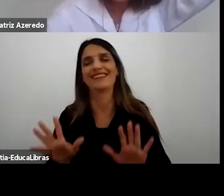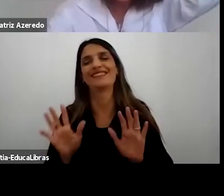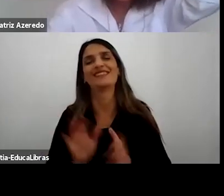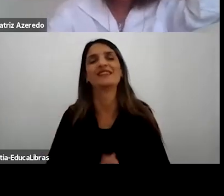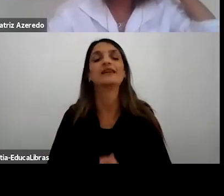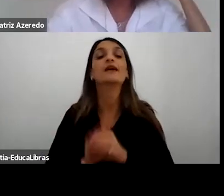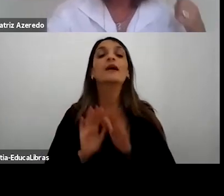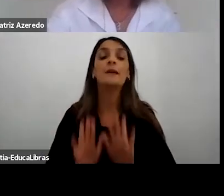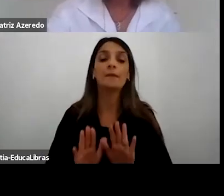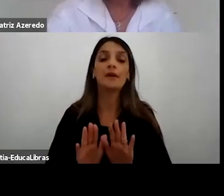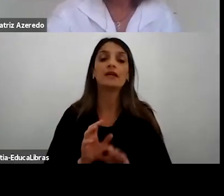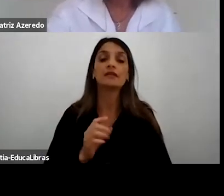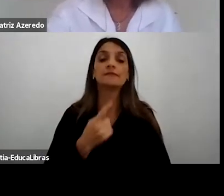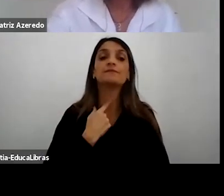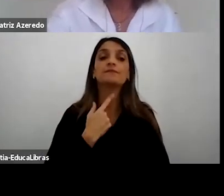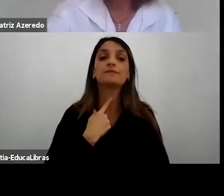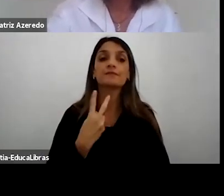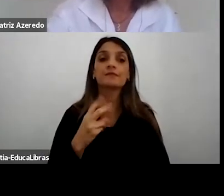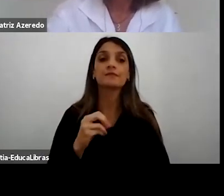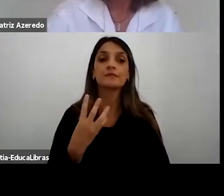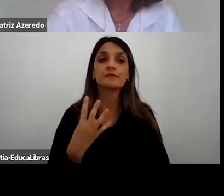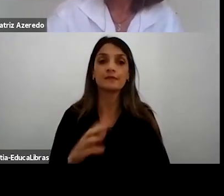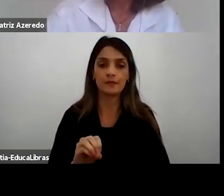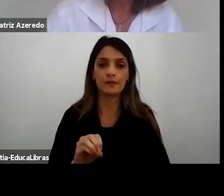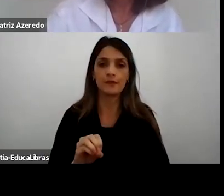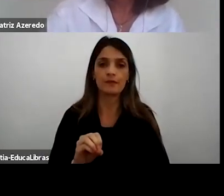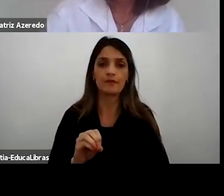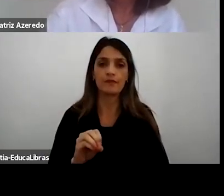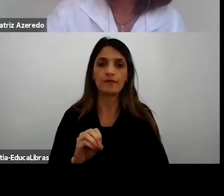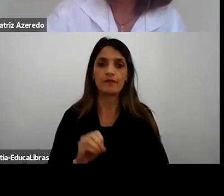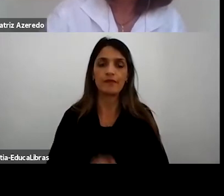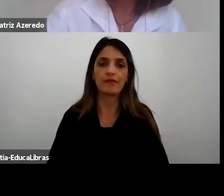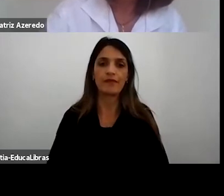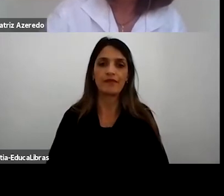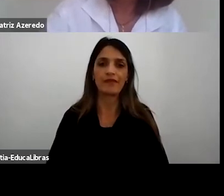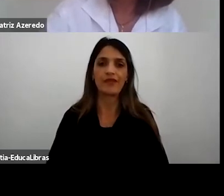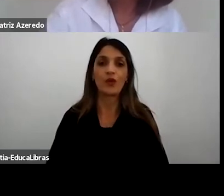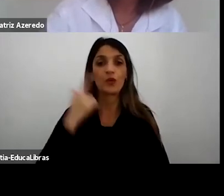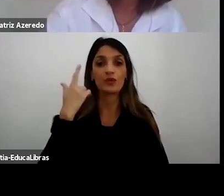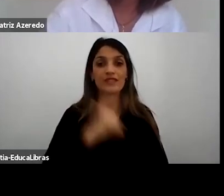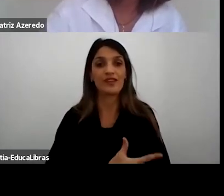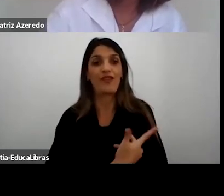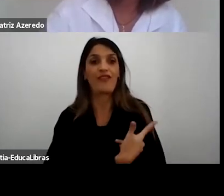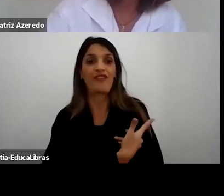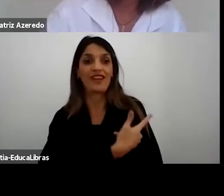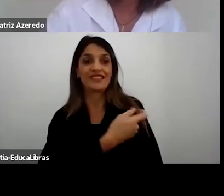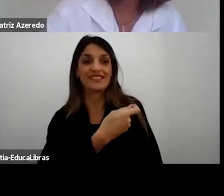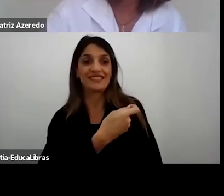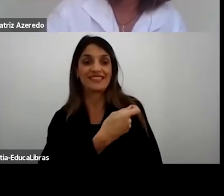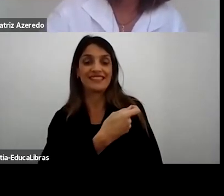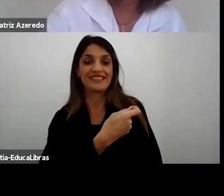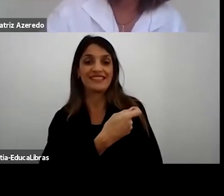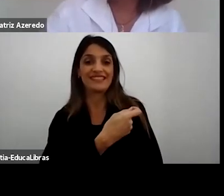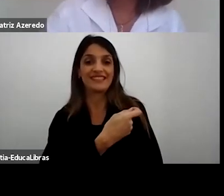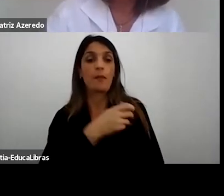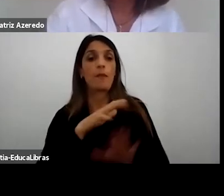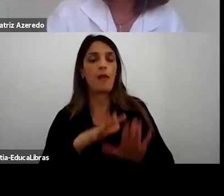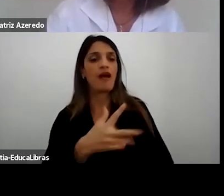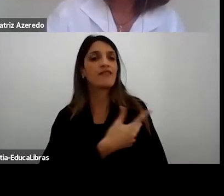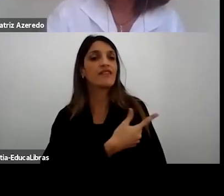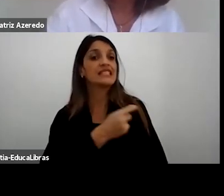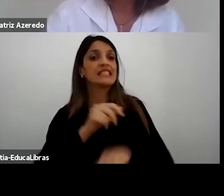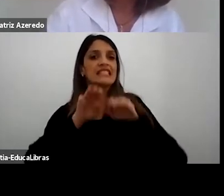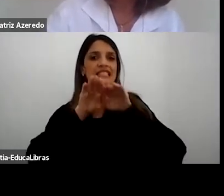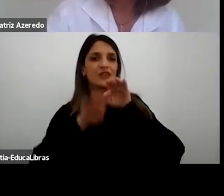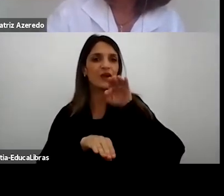em 2040 a gente tenha encontrado a vacina. E a vacina para desigualdade é dinheiro